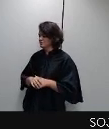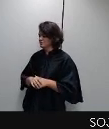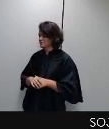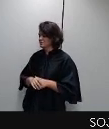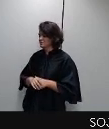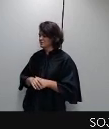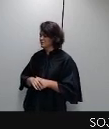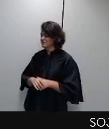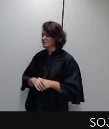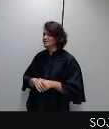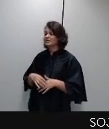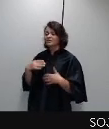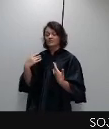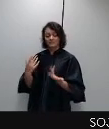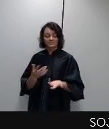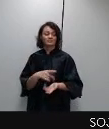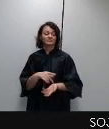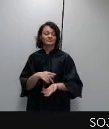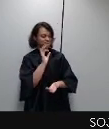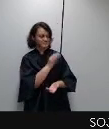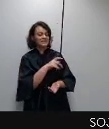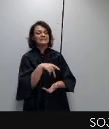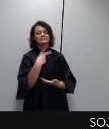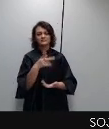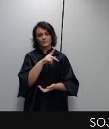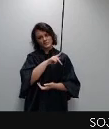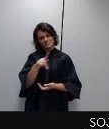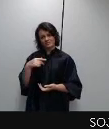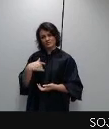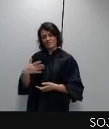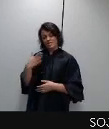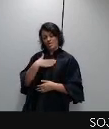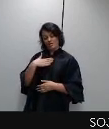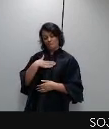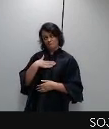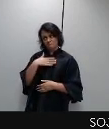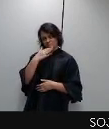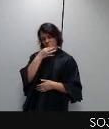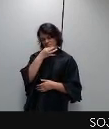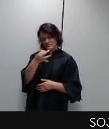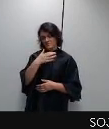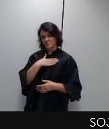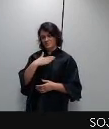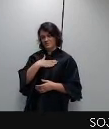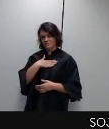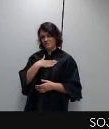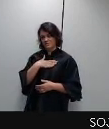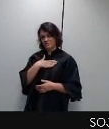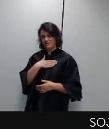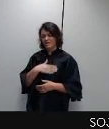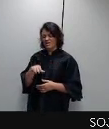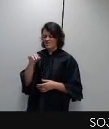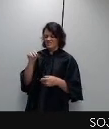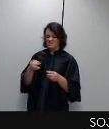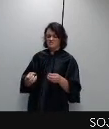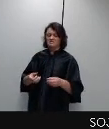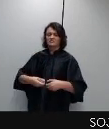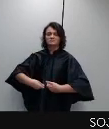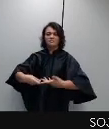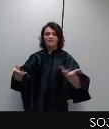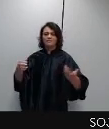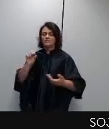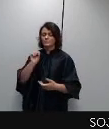o presidente eu sei que o nosso compromisso maior penso erro não é com reproduzir súmula nem reproduzir o pensamento